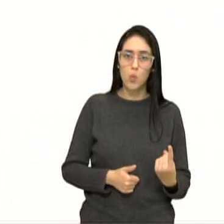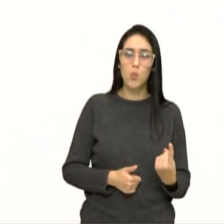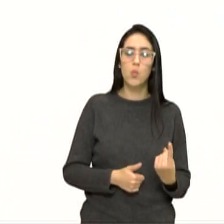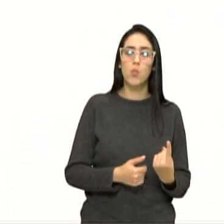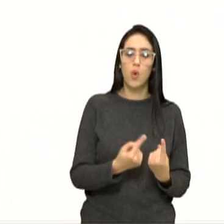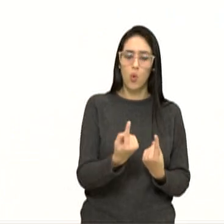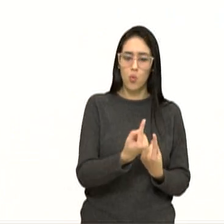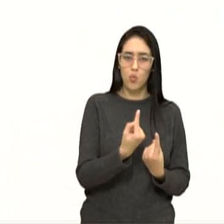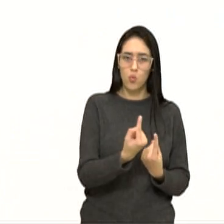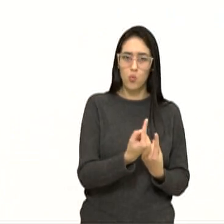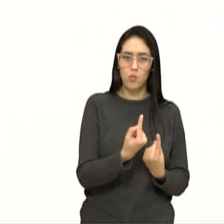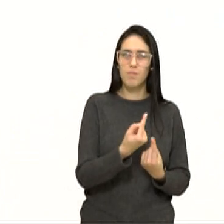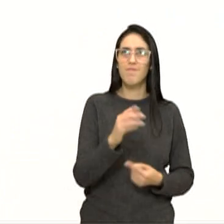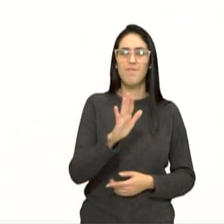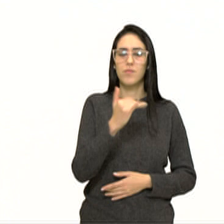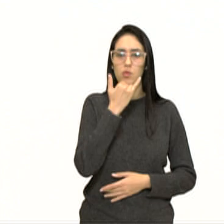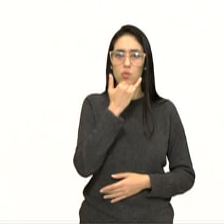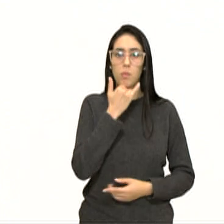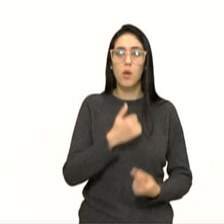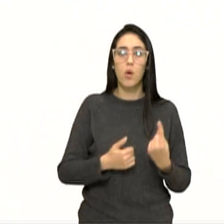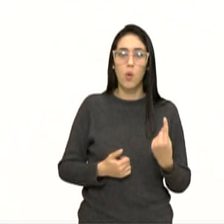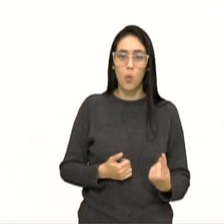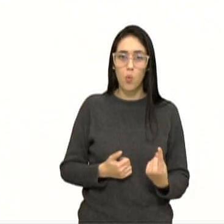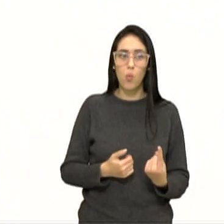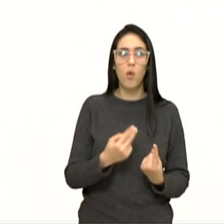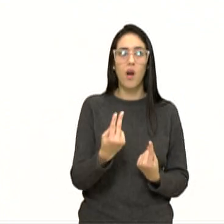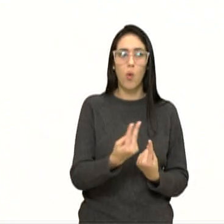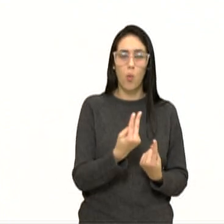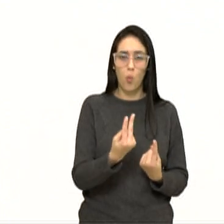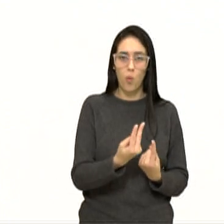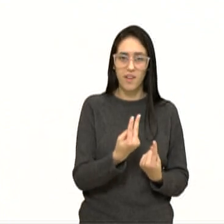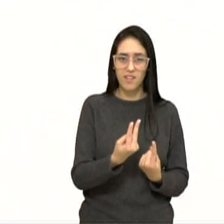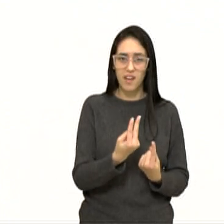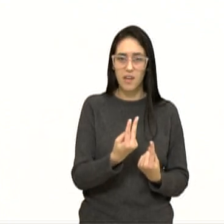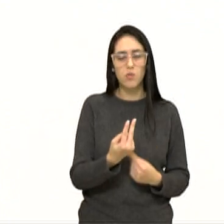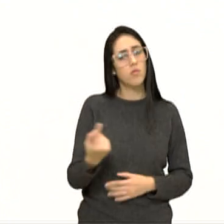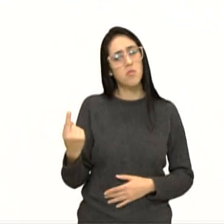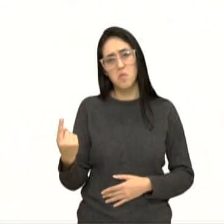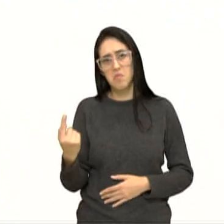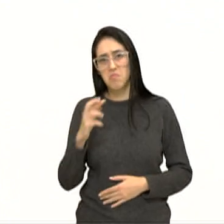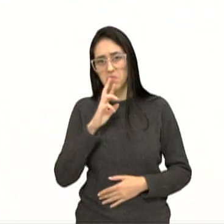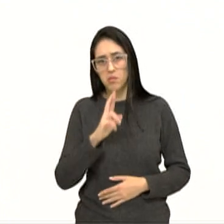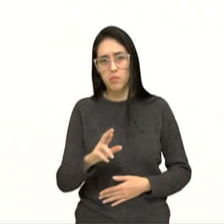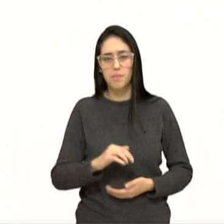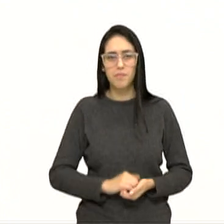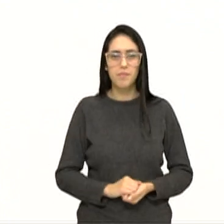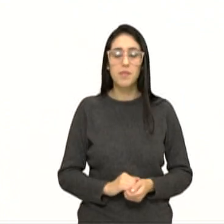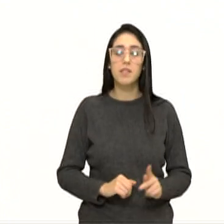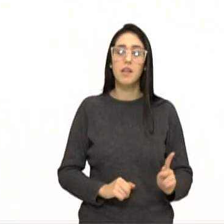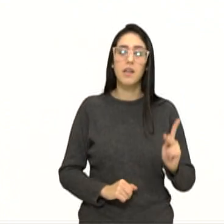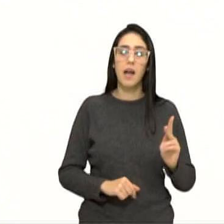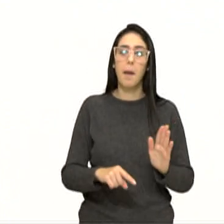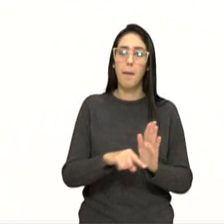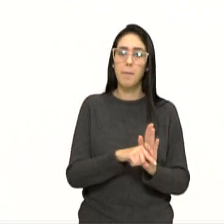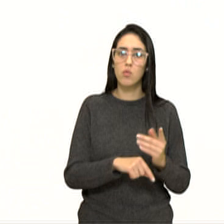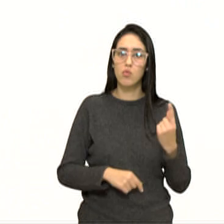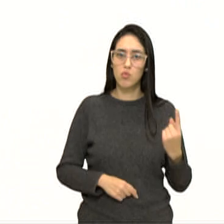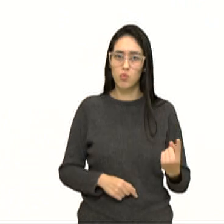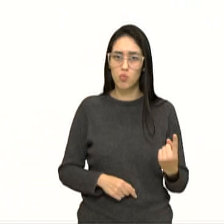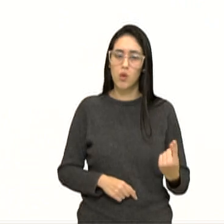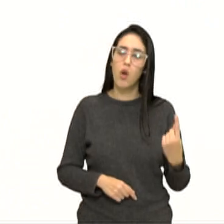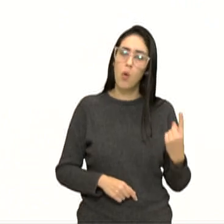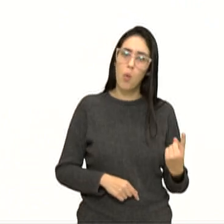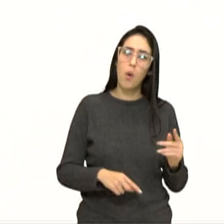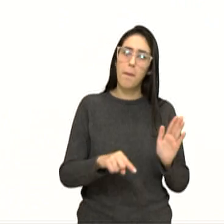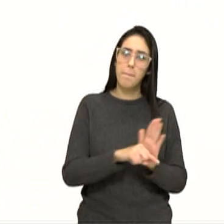1, aliás, 1 elevado ao quadrado é 1 mesmo. K menos 1, então 1 menos